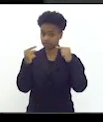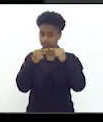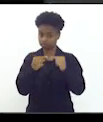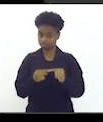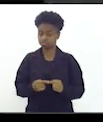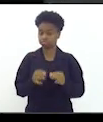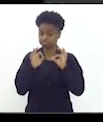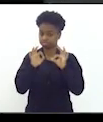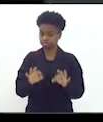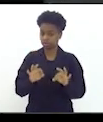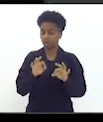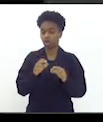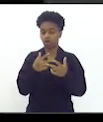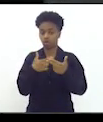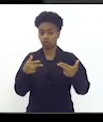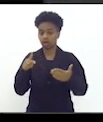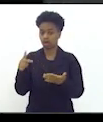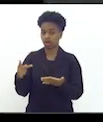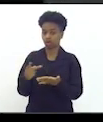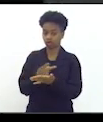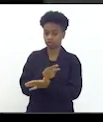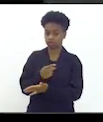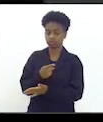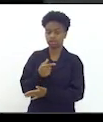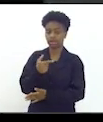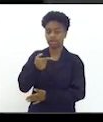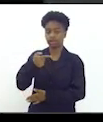o ocorrido na